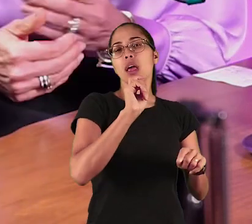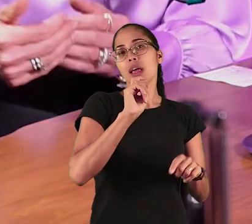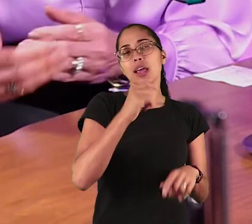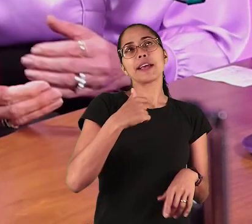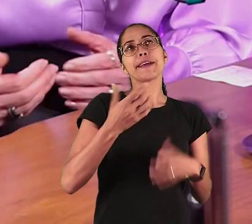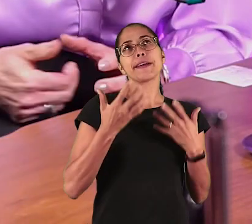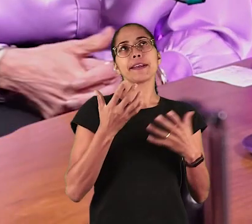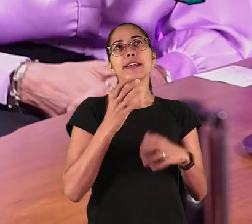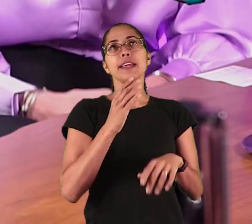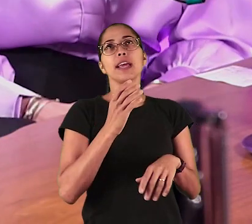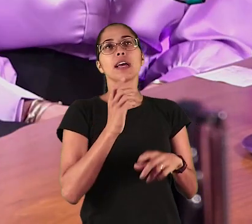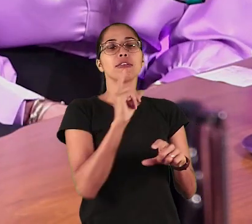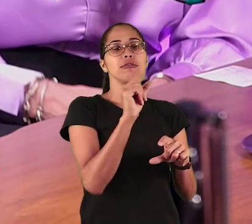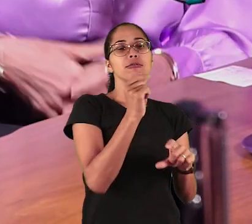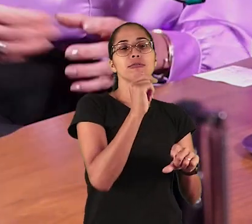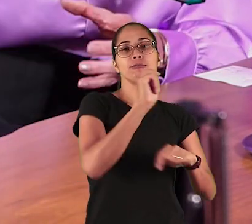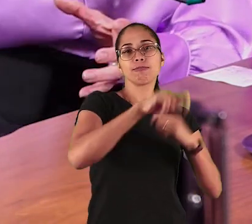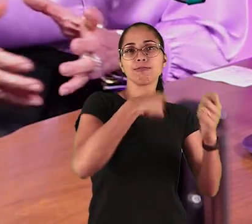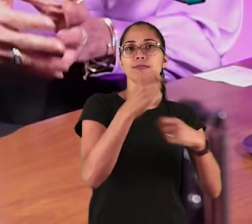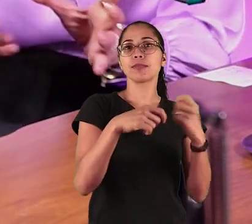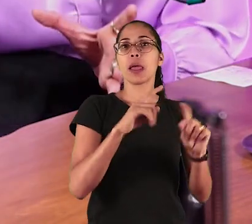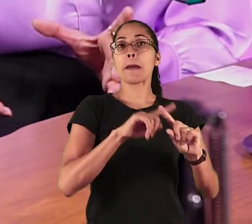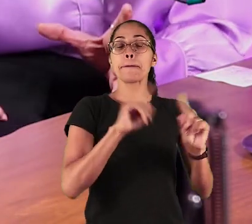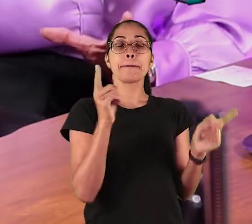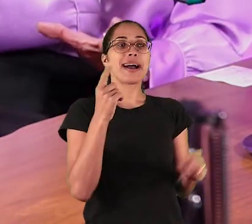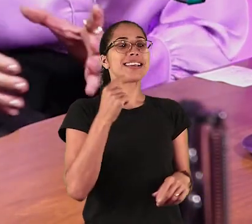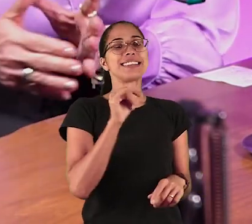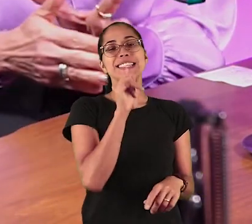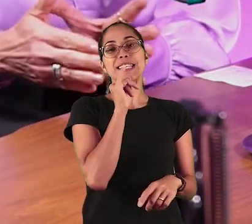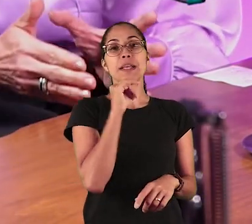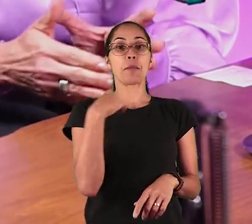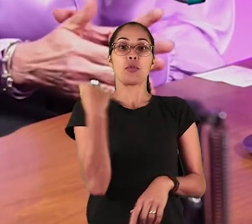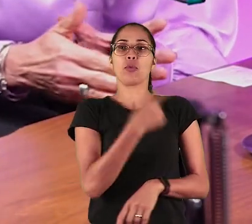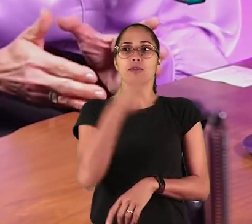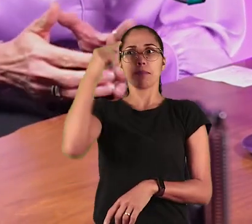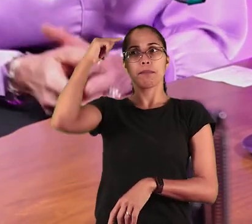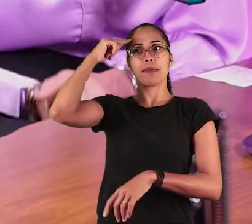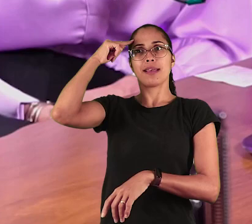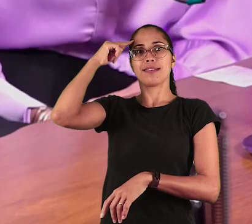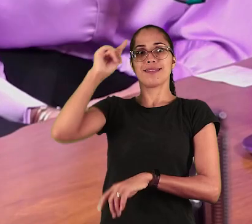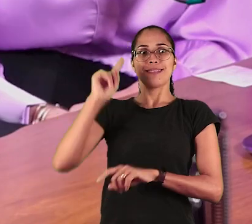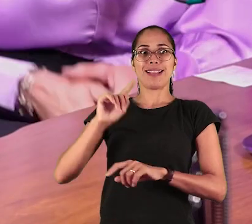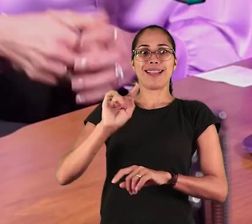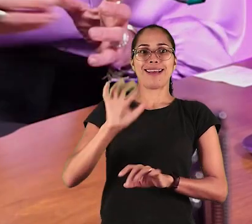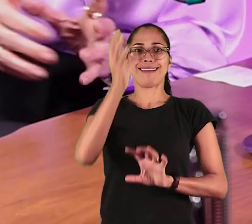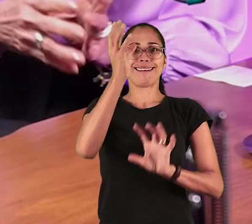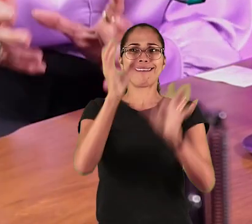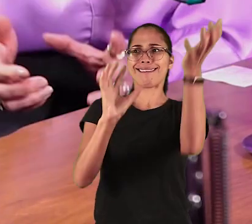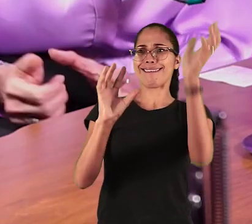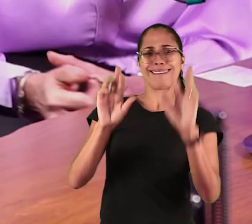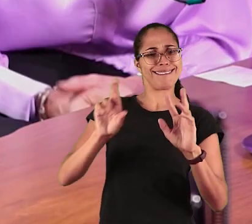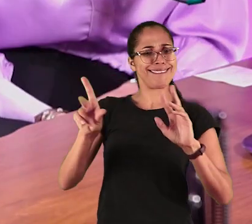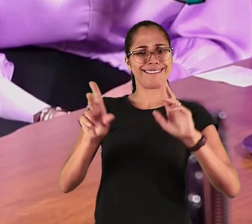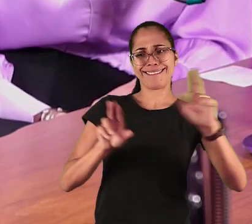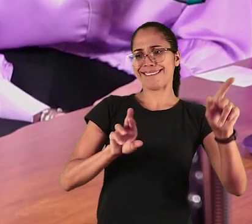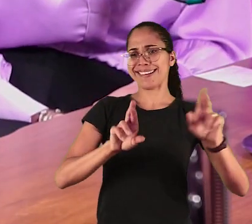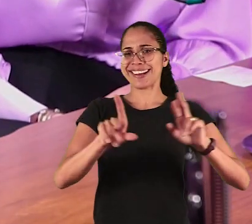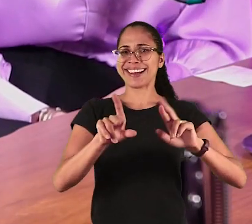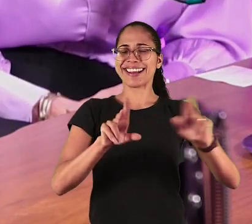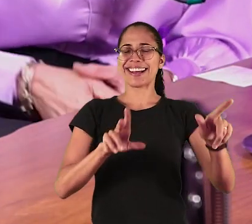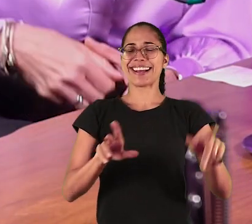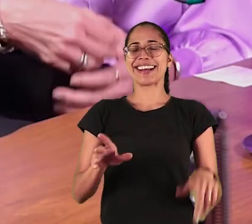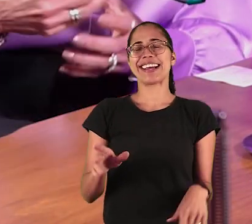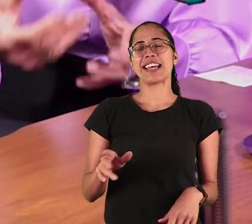para ser uma economista mas o mundo não é exatamente como imagina e surpresas foram acontecendo